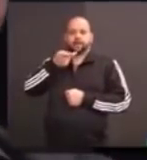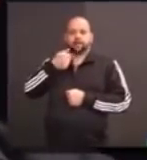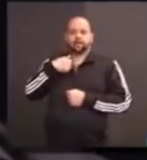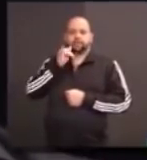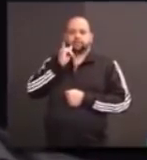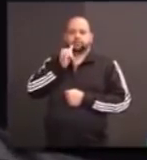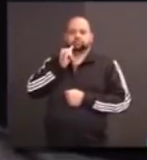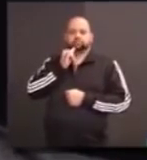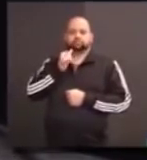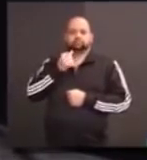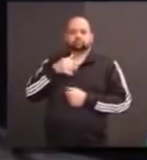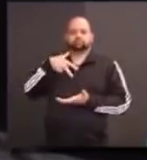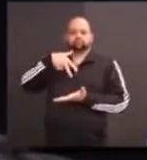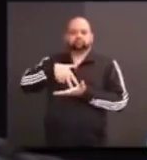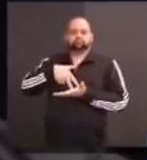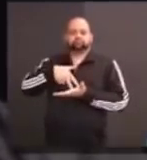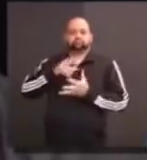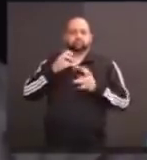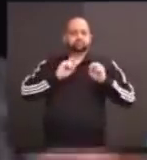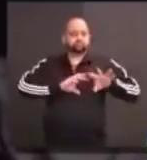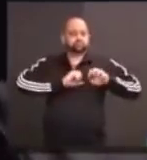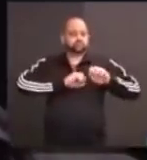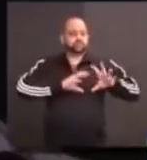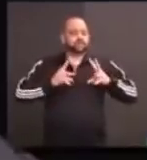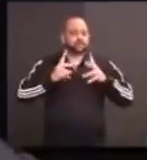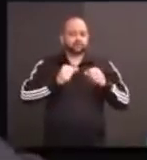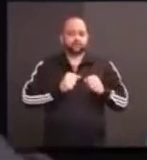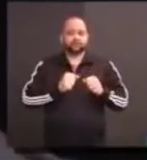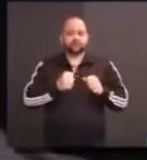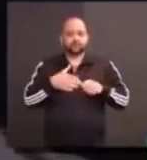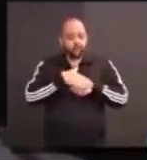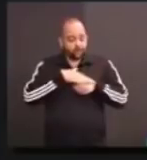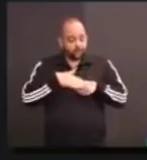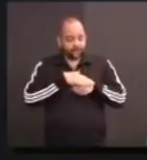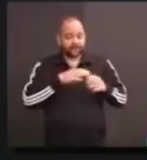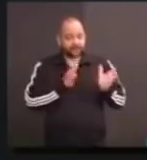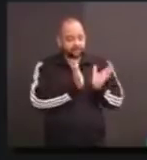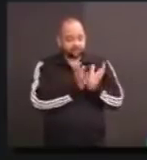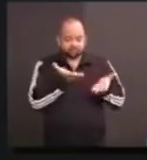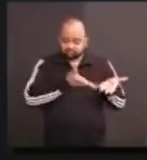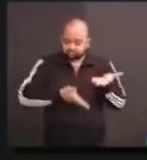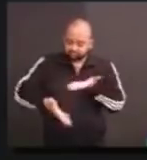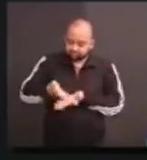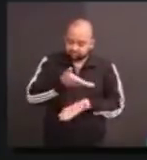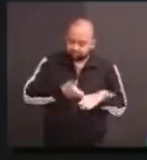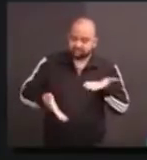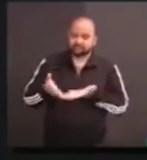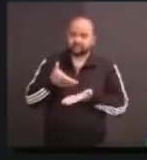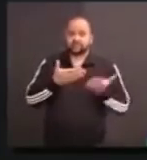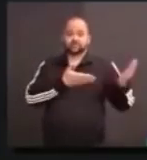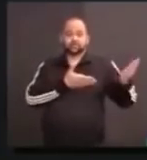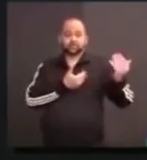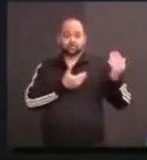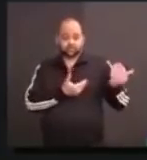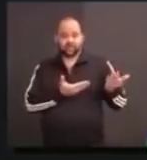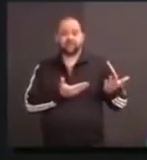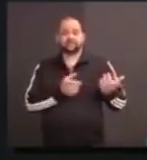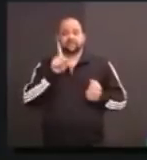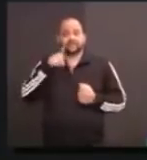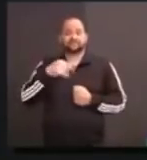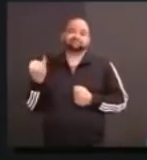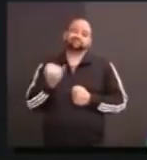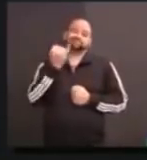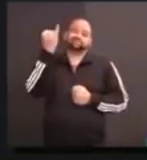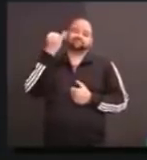Nos ensinava tudo, conversava conosco. A mocidade espírita é